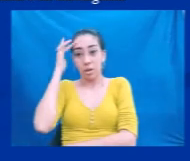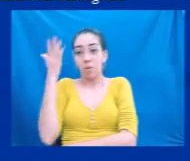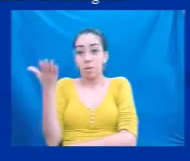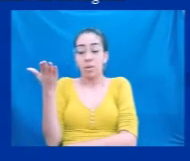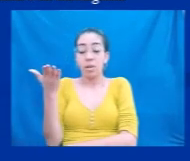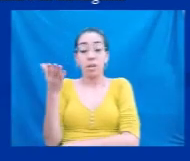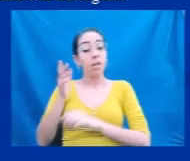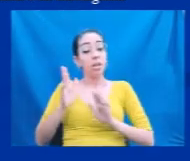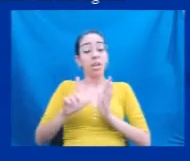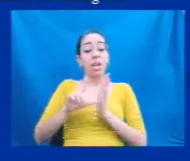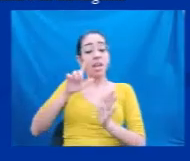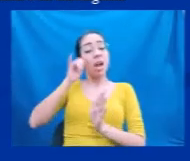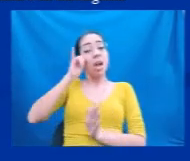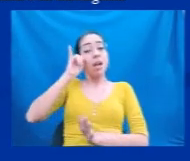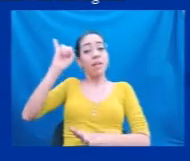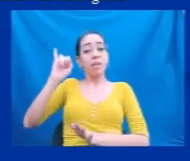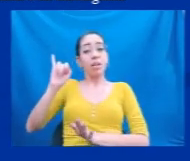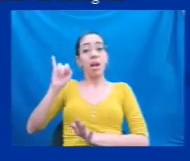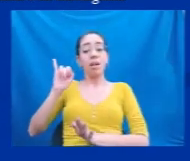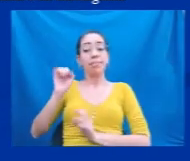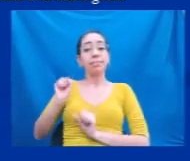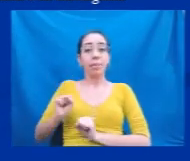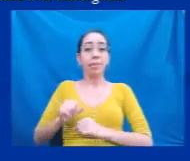que não precisavam ser perdidas.